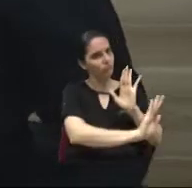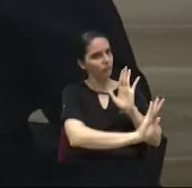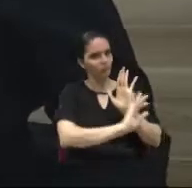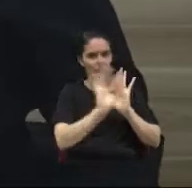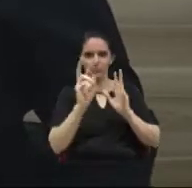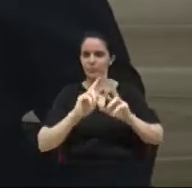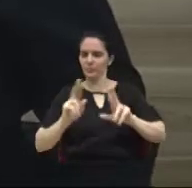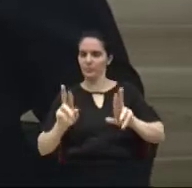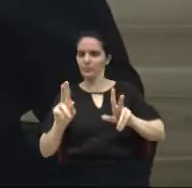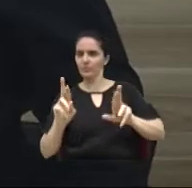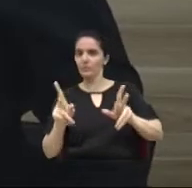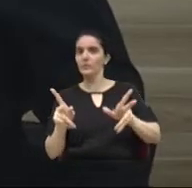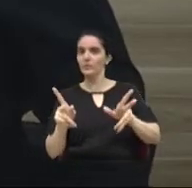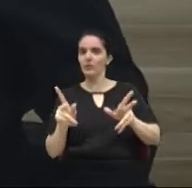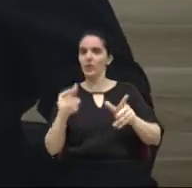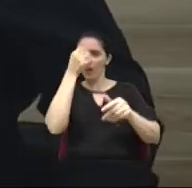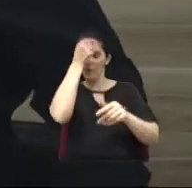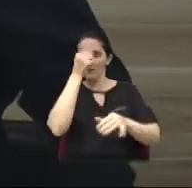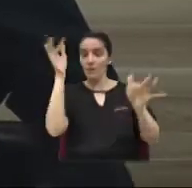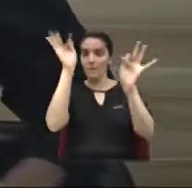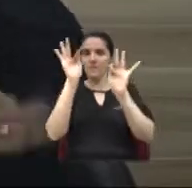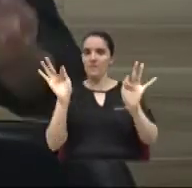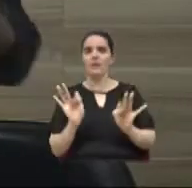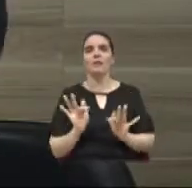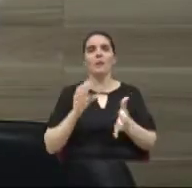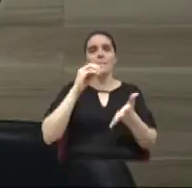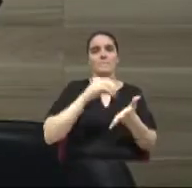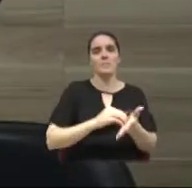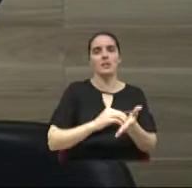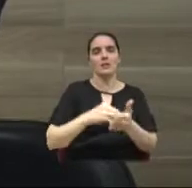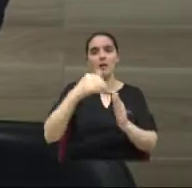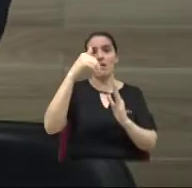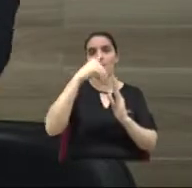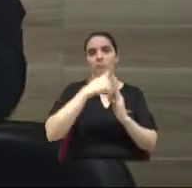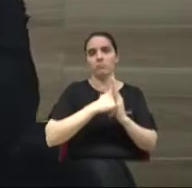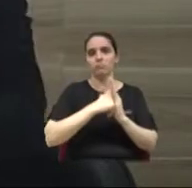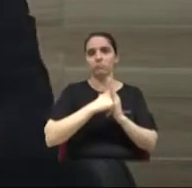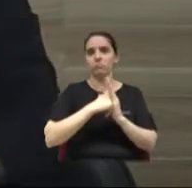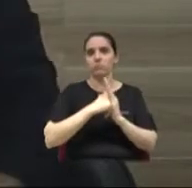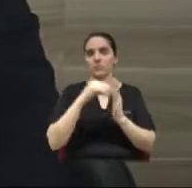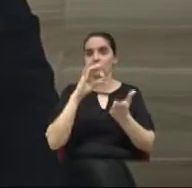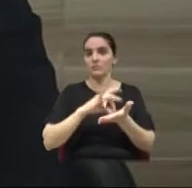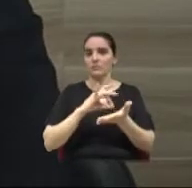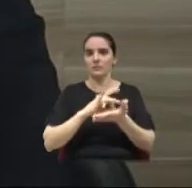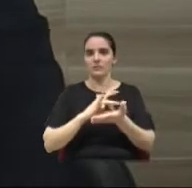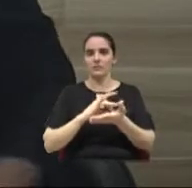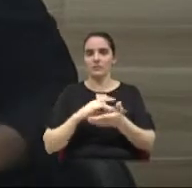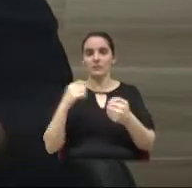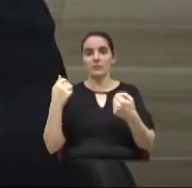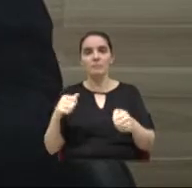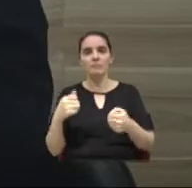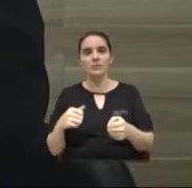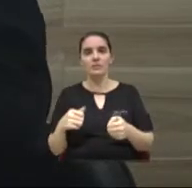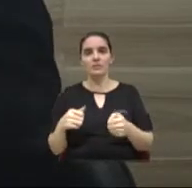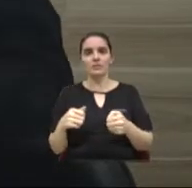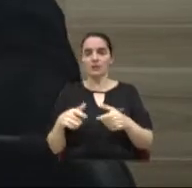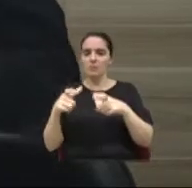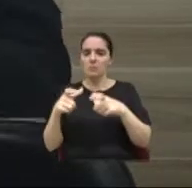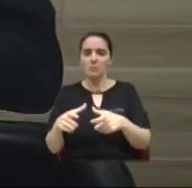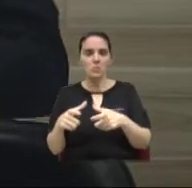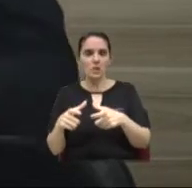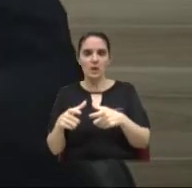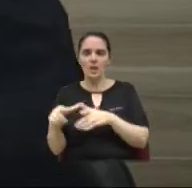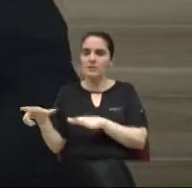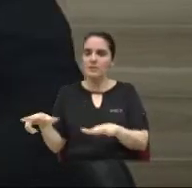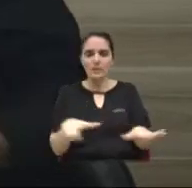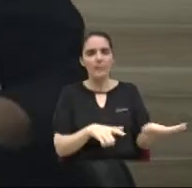entrar no calendário e dizer que falta em Limeira um centro para que todo final de semana haja difusão dessas culturas, né? Seja